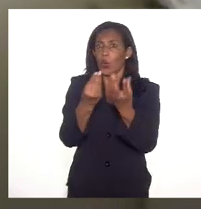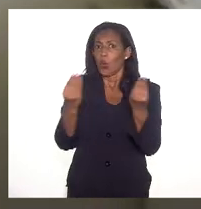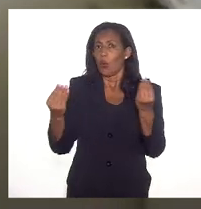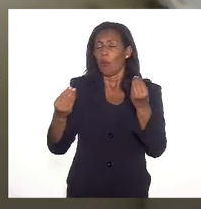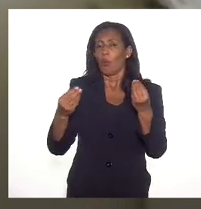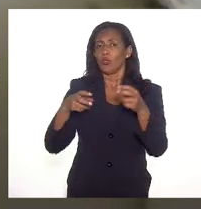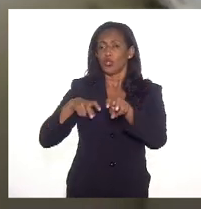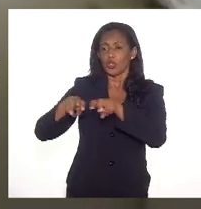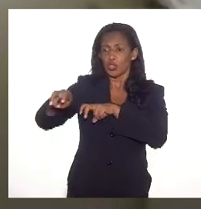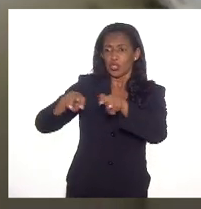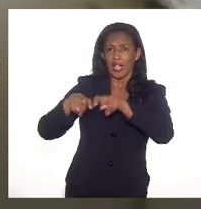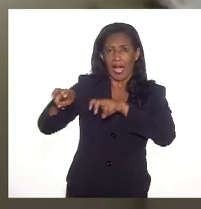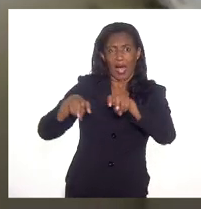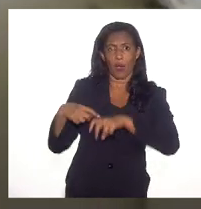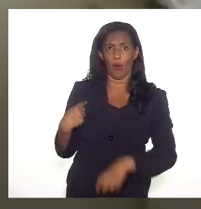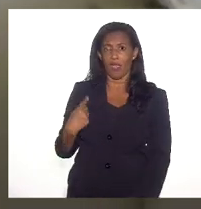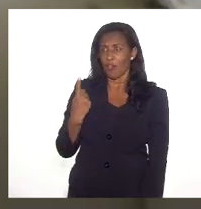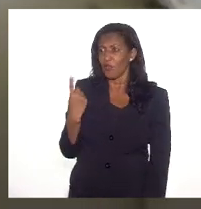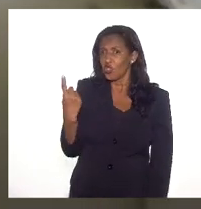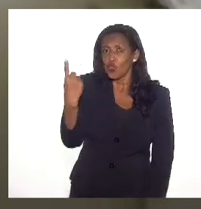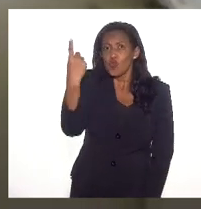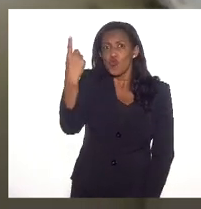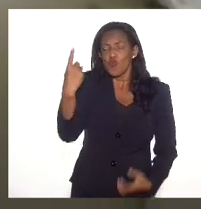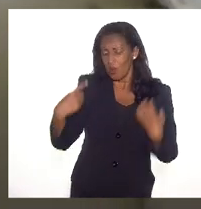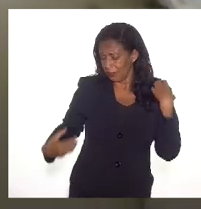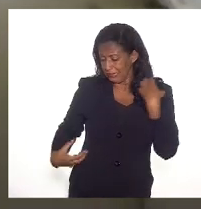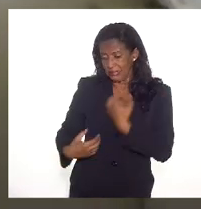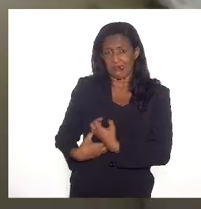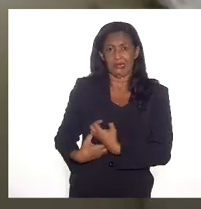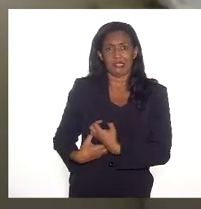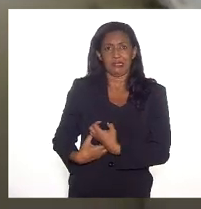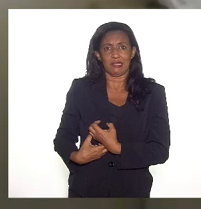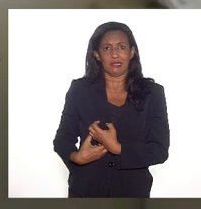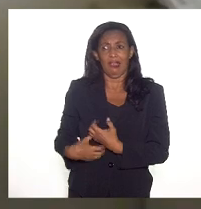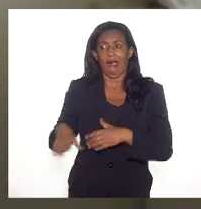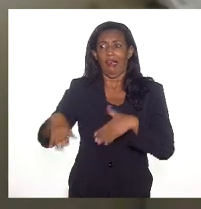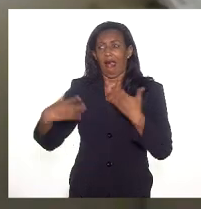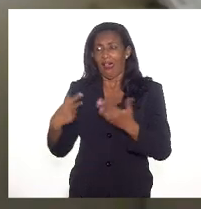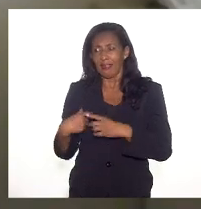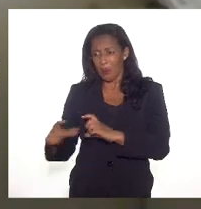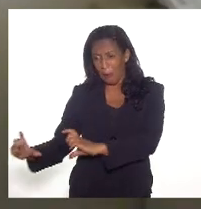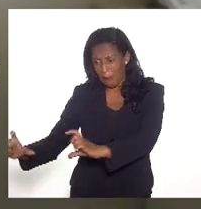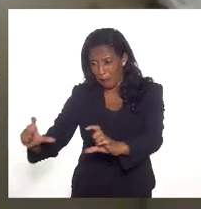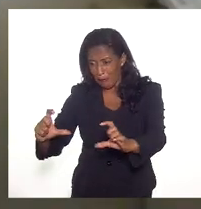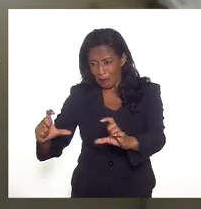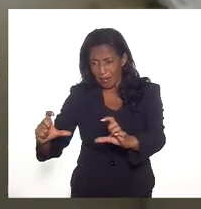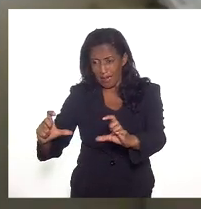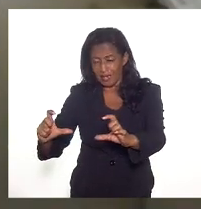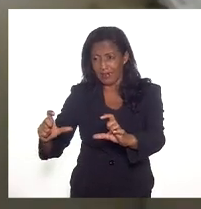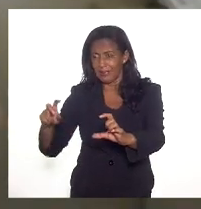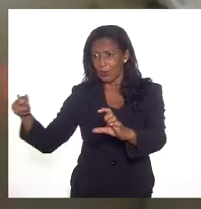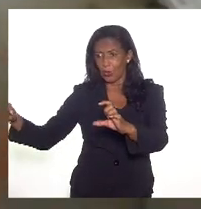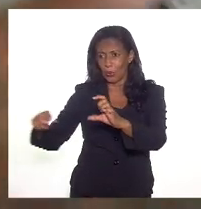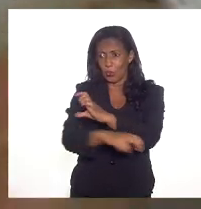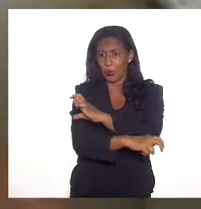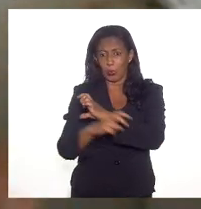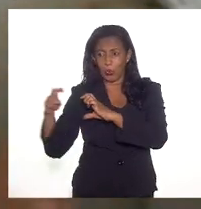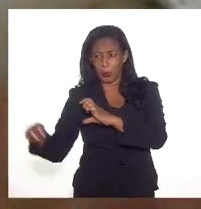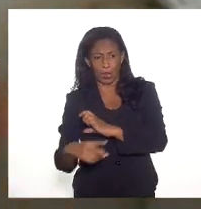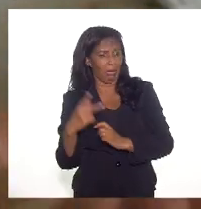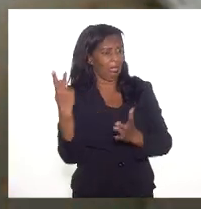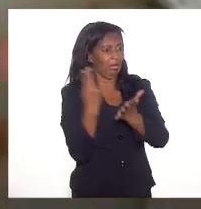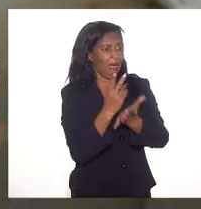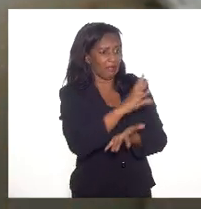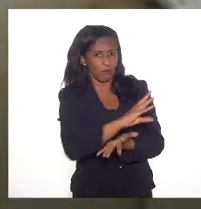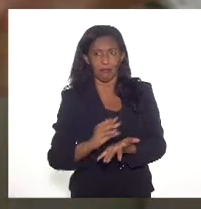circulando. Eu vejo um que está sem cinto de segurança. Até eu for anotar a placa, eu posso ter anotado do outro. E qual é a prova que